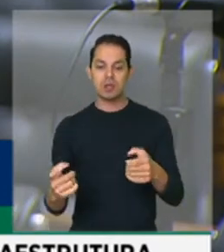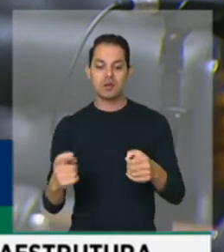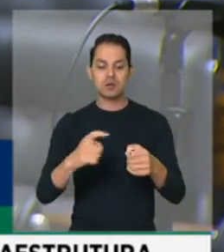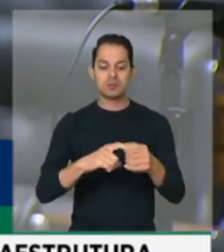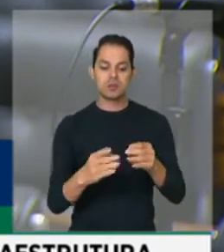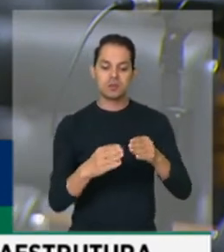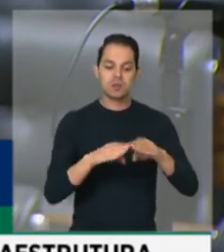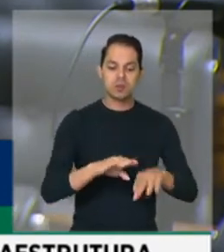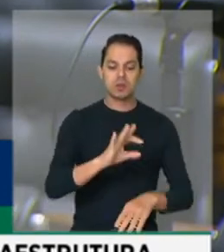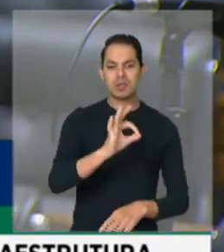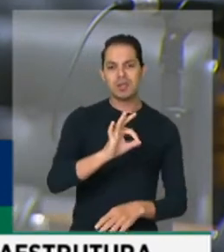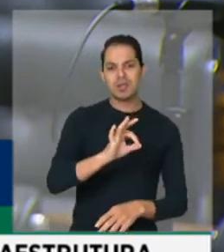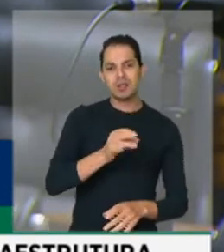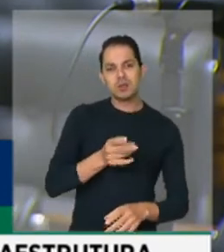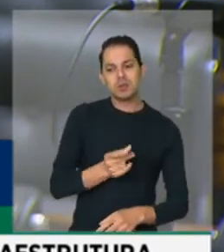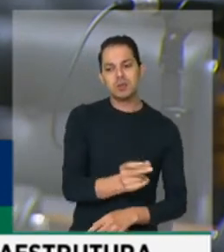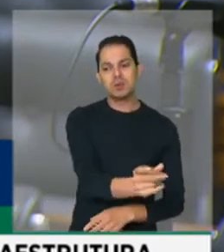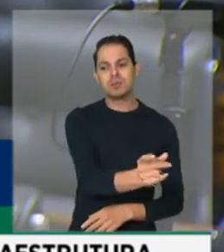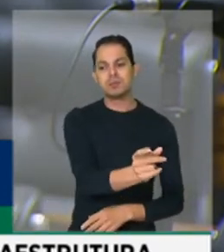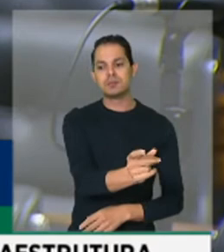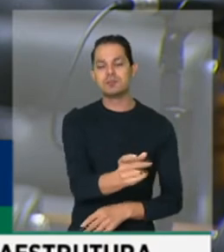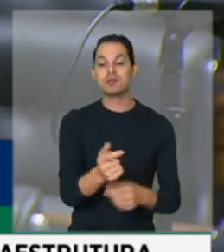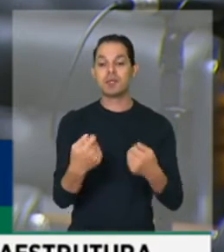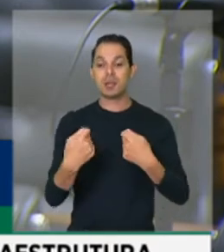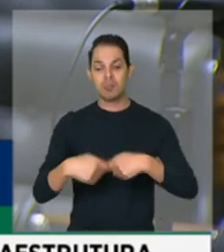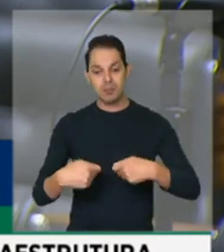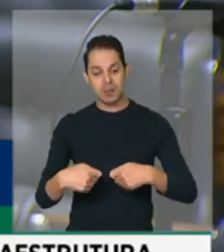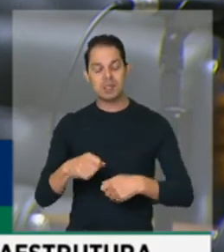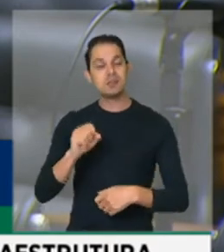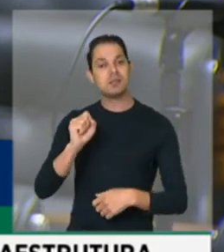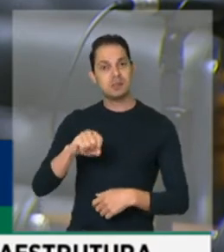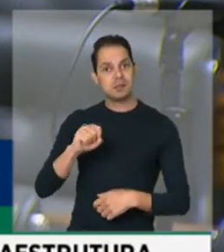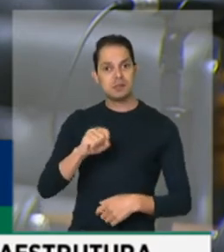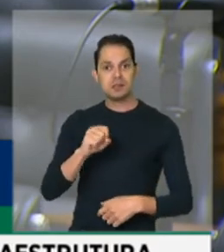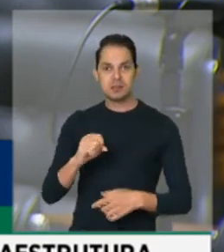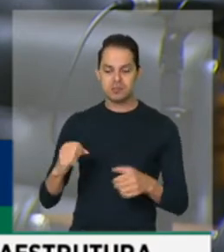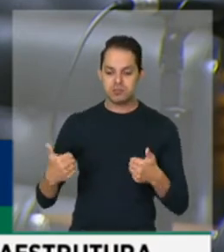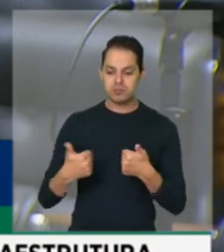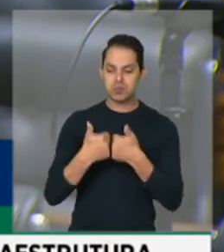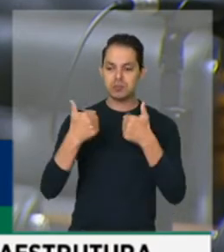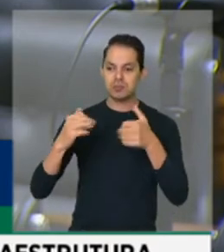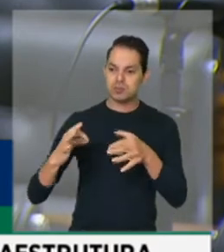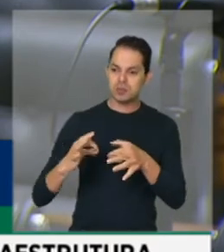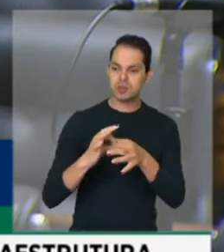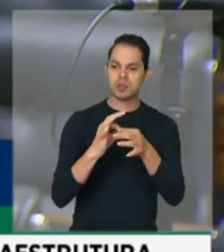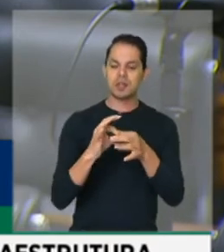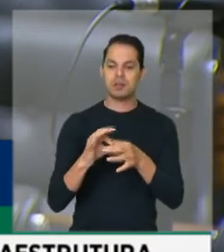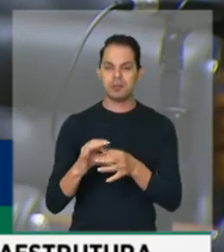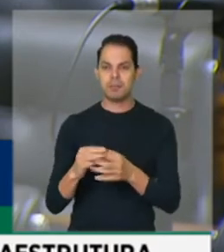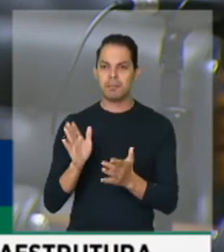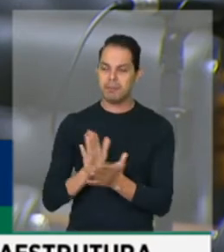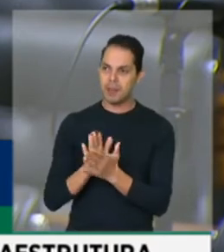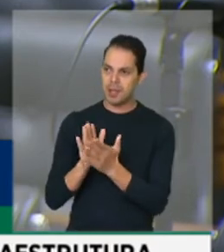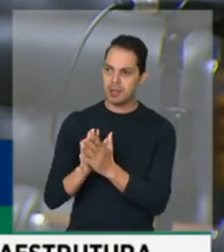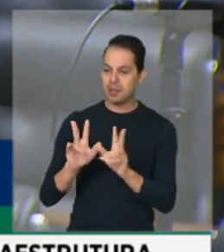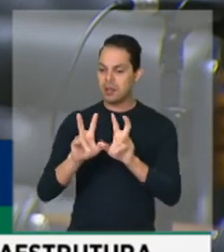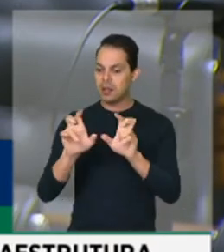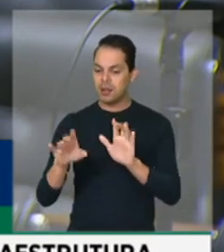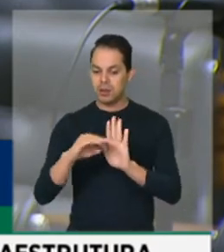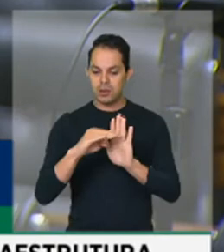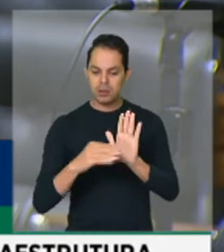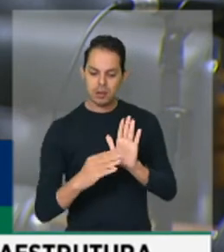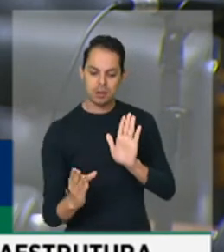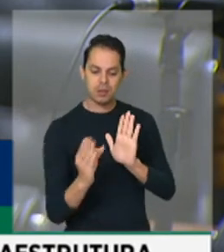mais longa, né? E precisa sim esse tipo de parceria. Então, parabéns por ter pautado a matéria, parabéns pelo